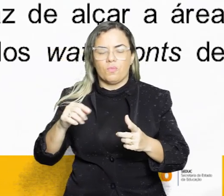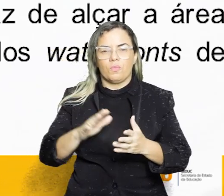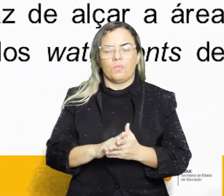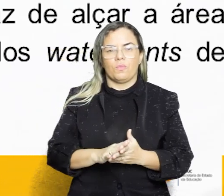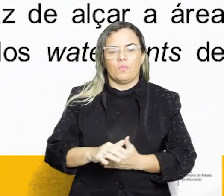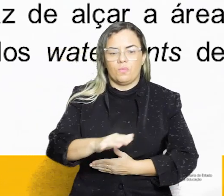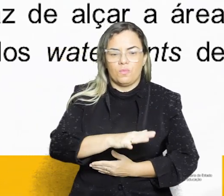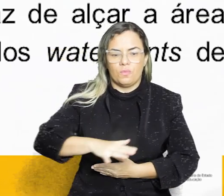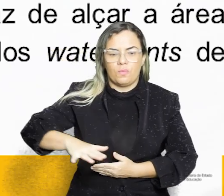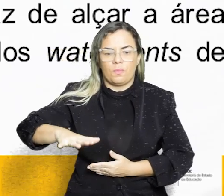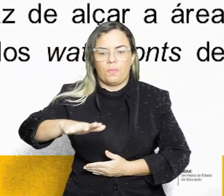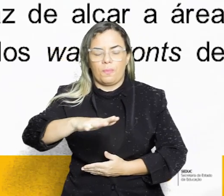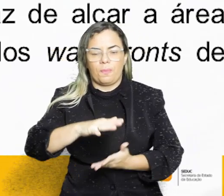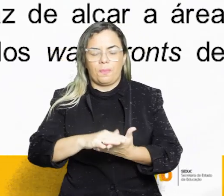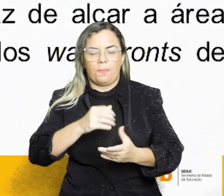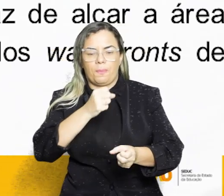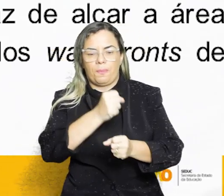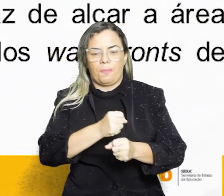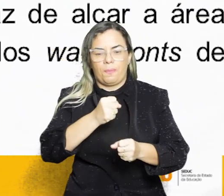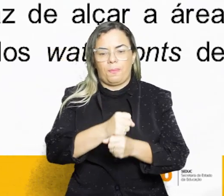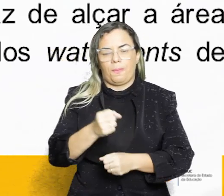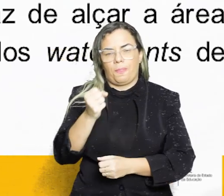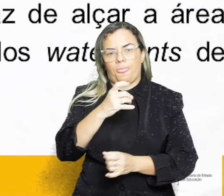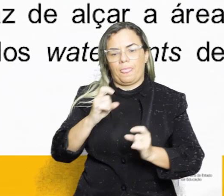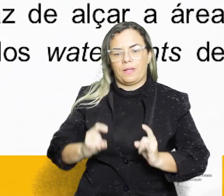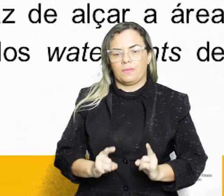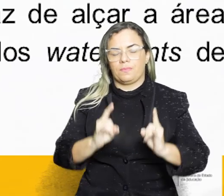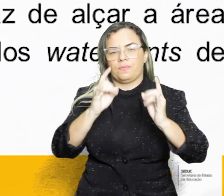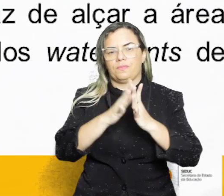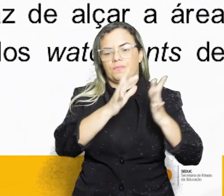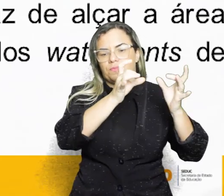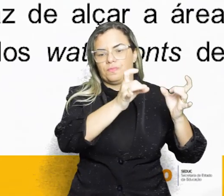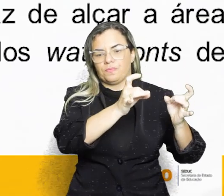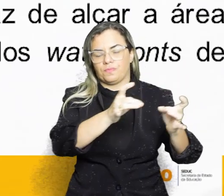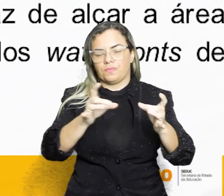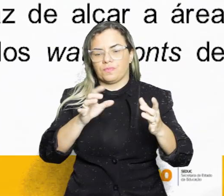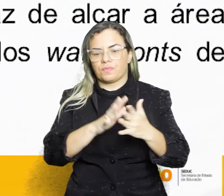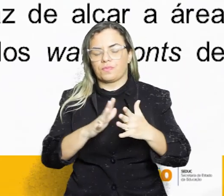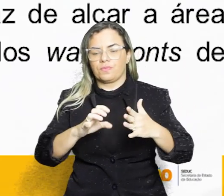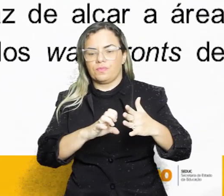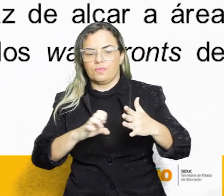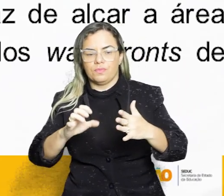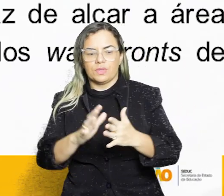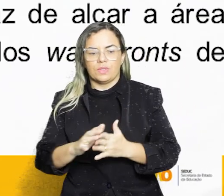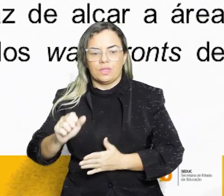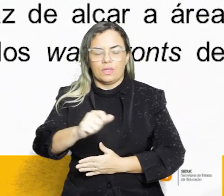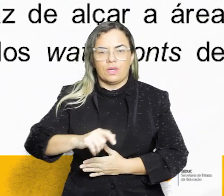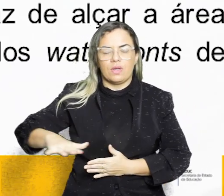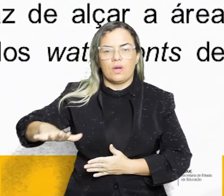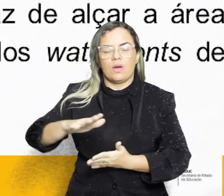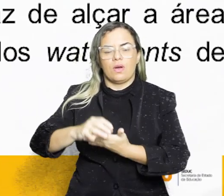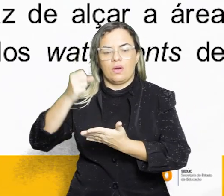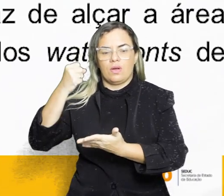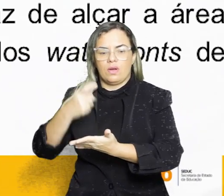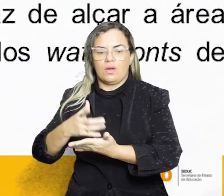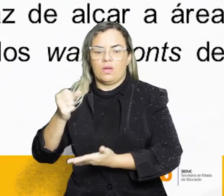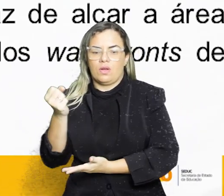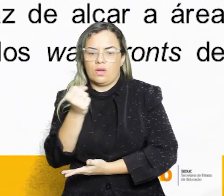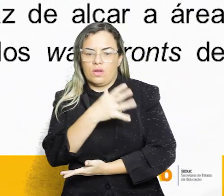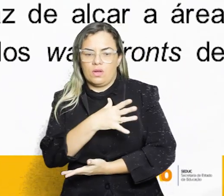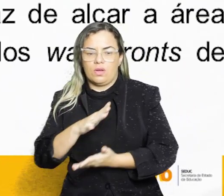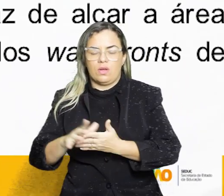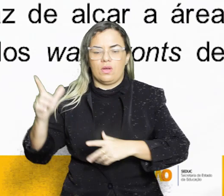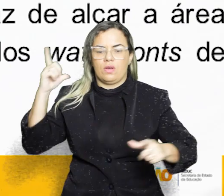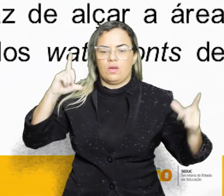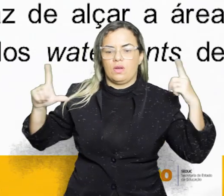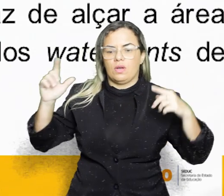a instalação de modernas torres comerciais, espaços de consumo e lazer inéditos e cerca de